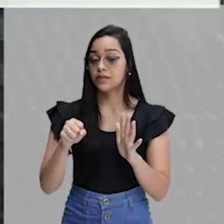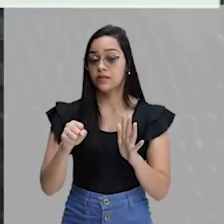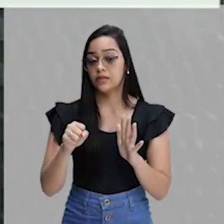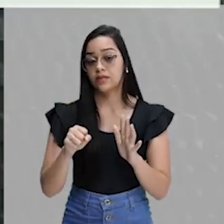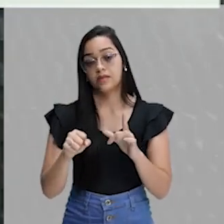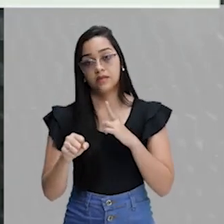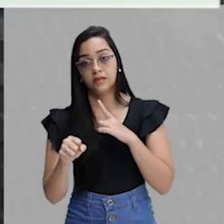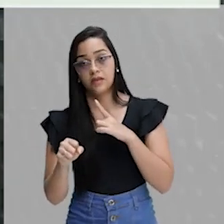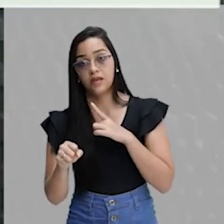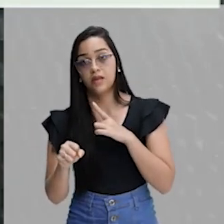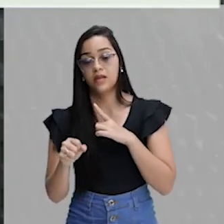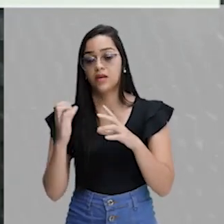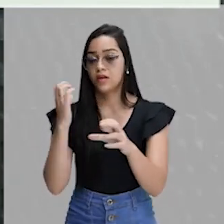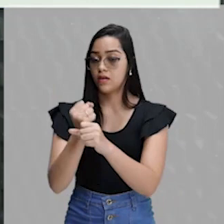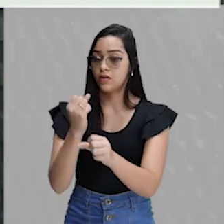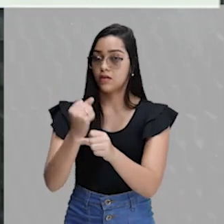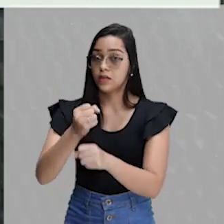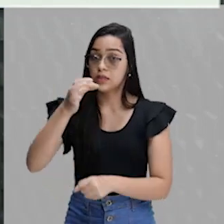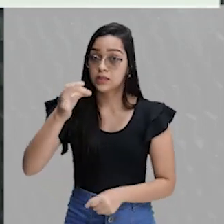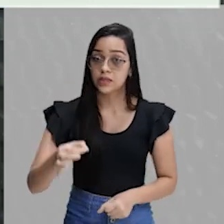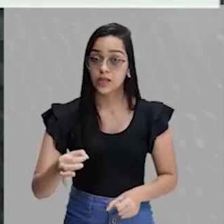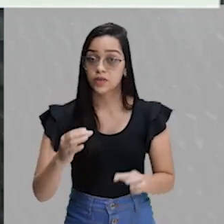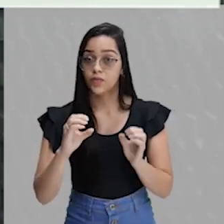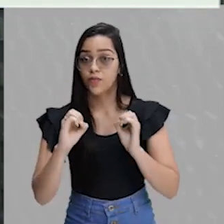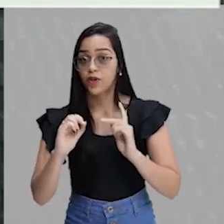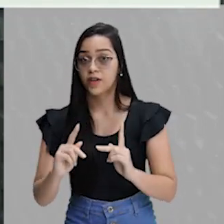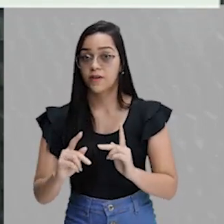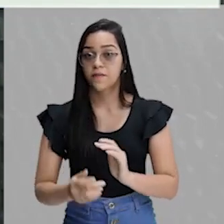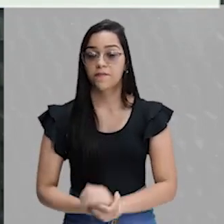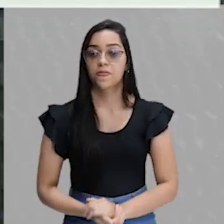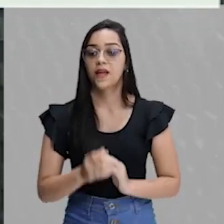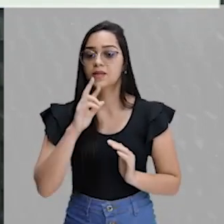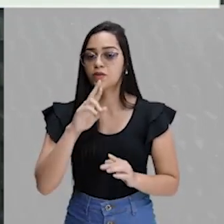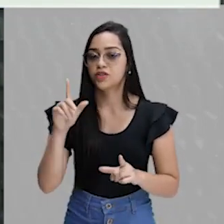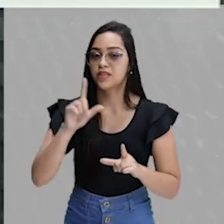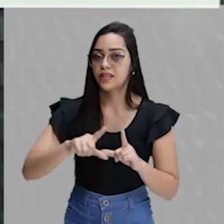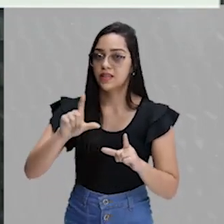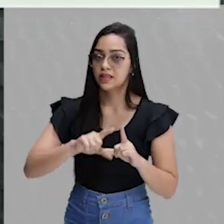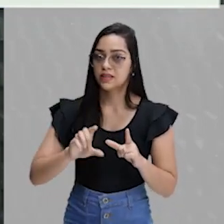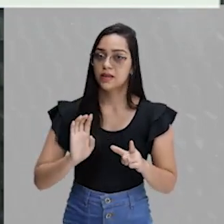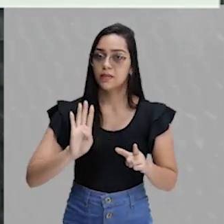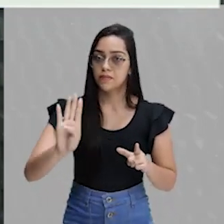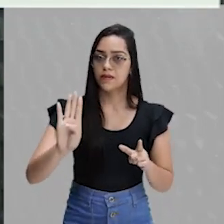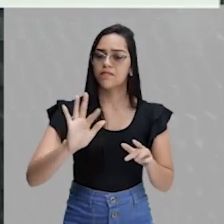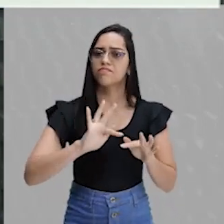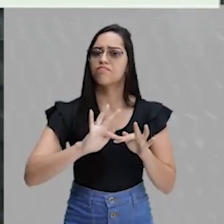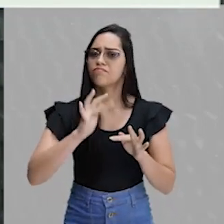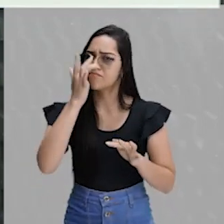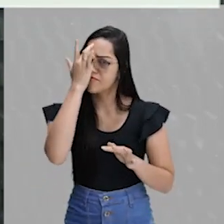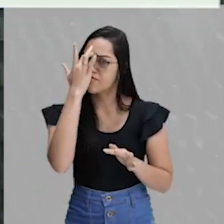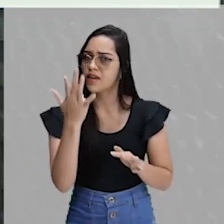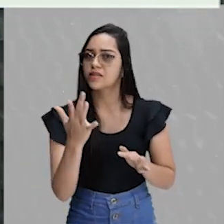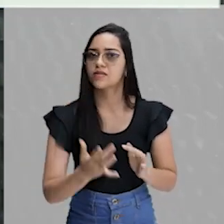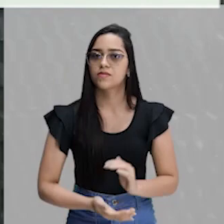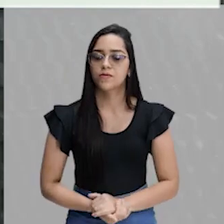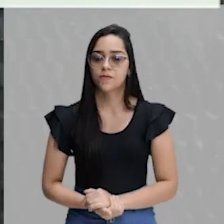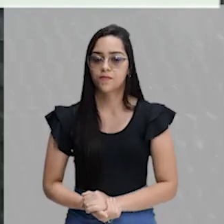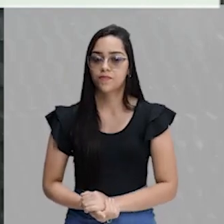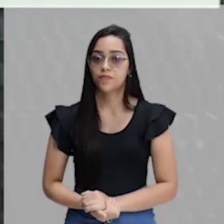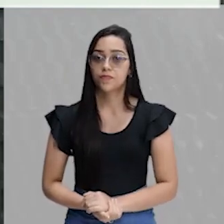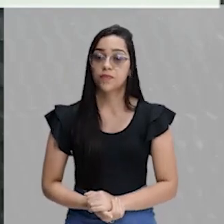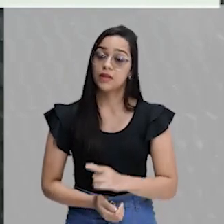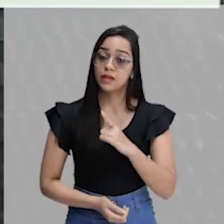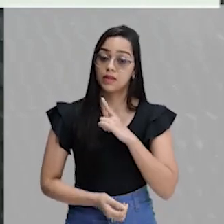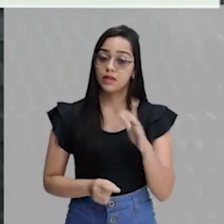espontaneamente, logicamente que fazendo as continhas todas certinhas, tá ok? Então, resposta letra B. Questão também muito fácil. Vamos para a